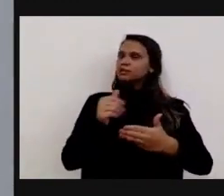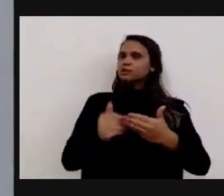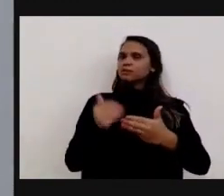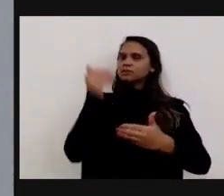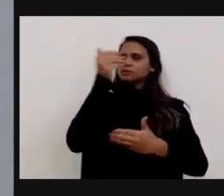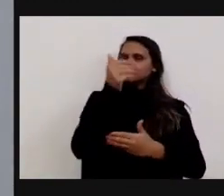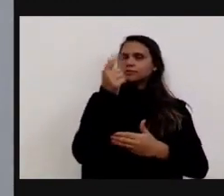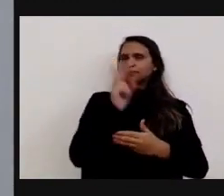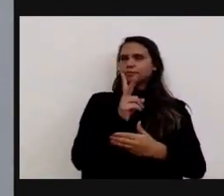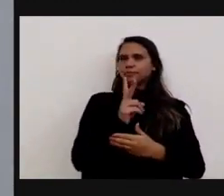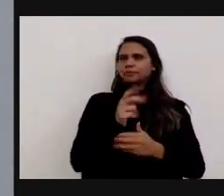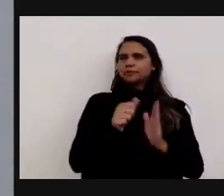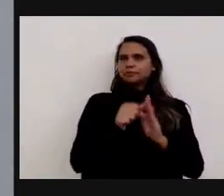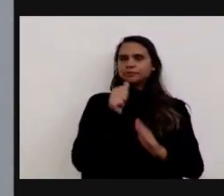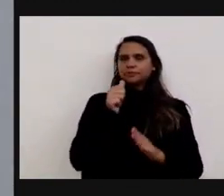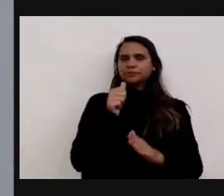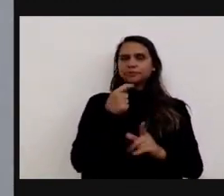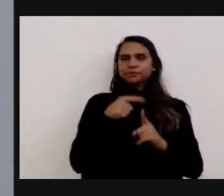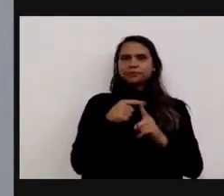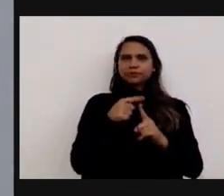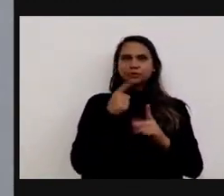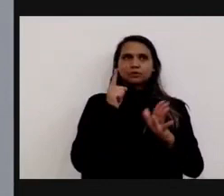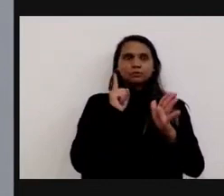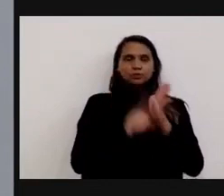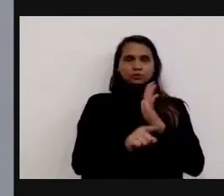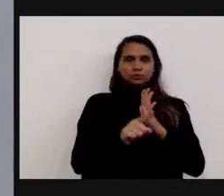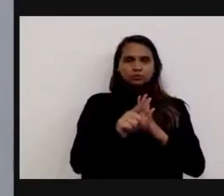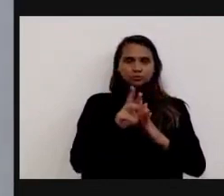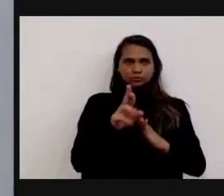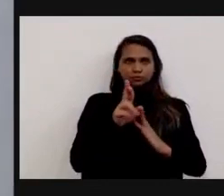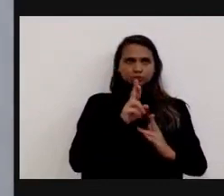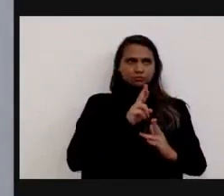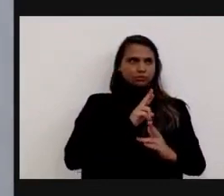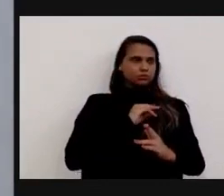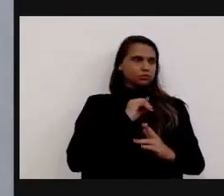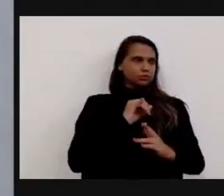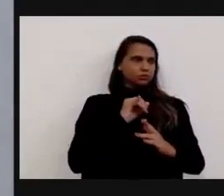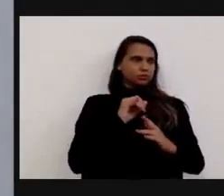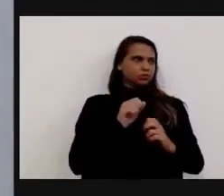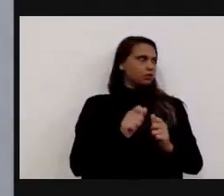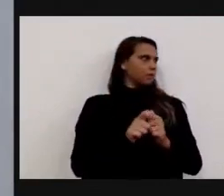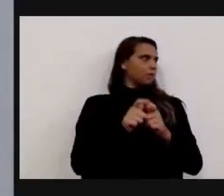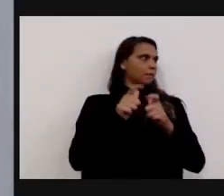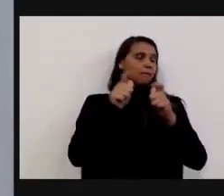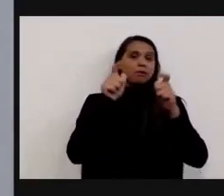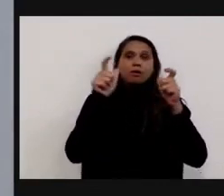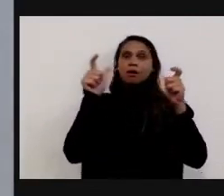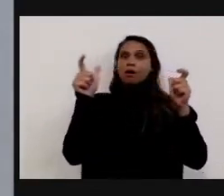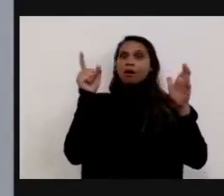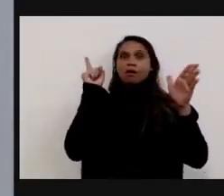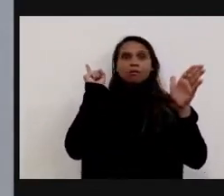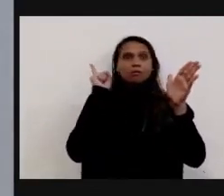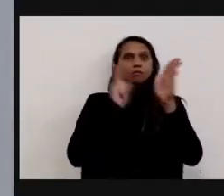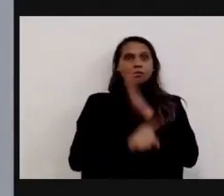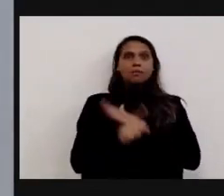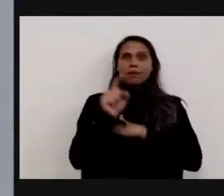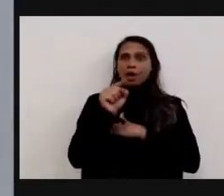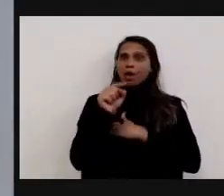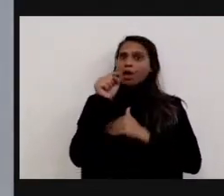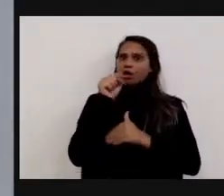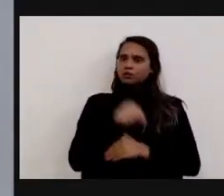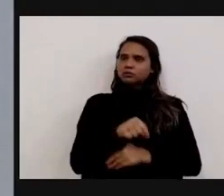porque o que você pergunta para o dado ele te responde se eu quiser apresentar e falar assim olha aqui o maior problema é esse sem